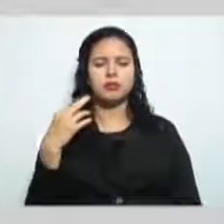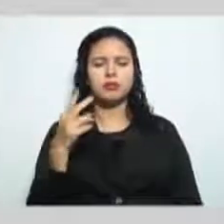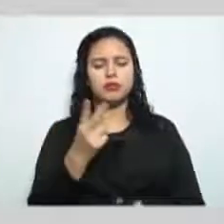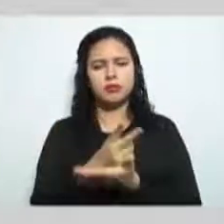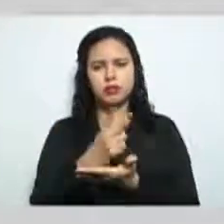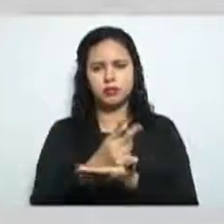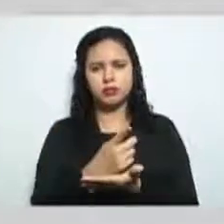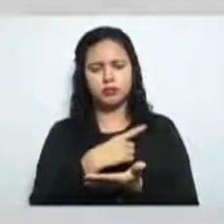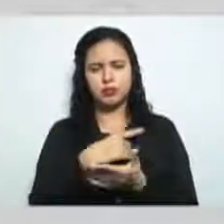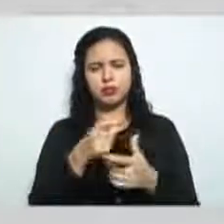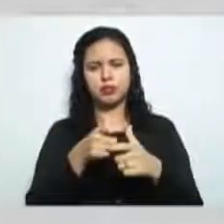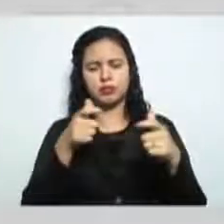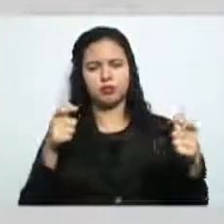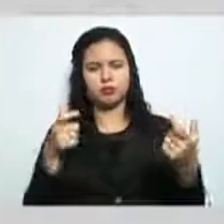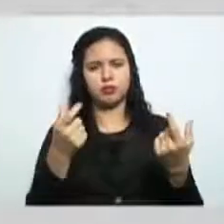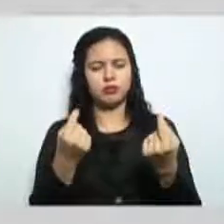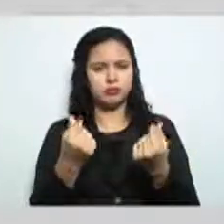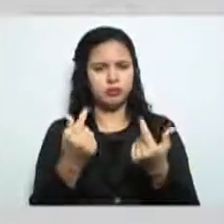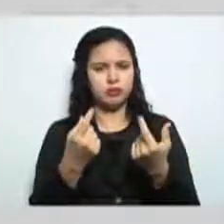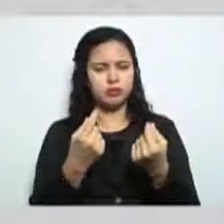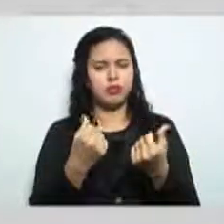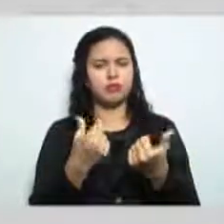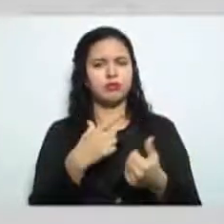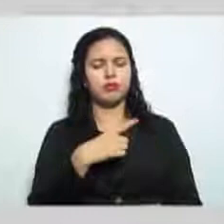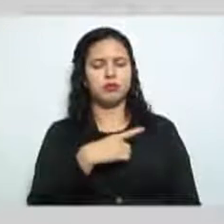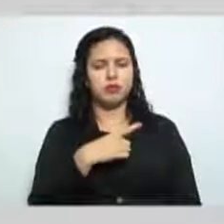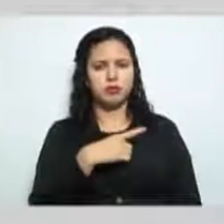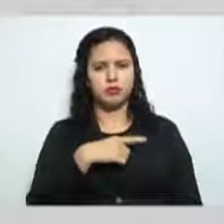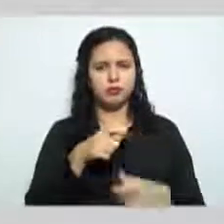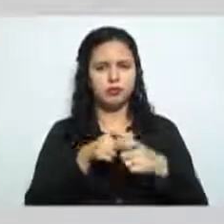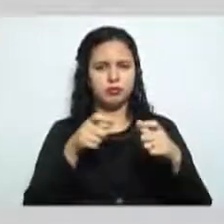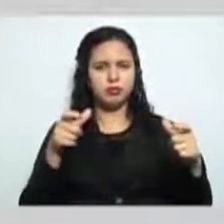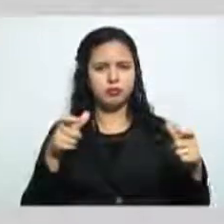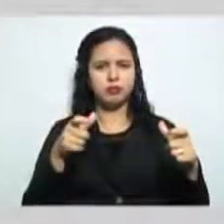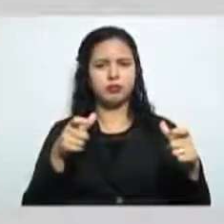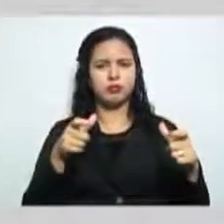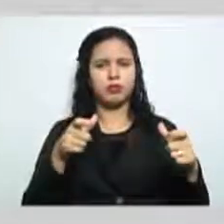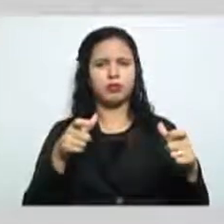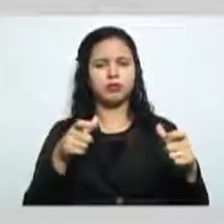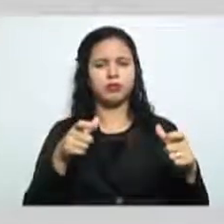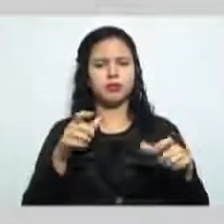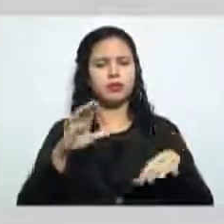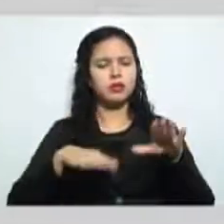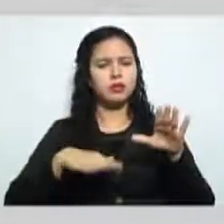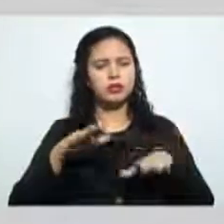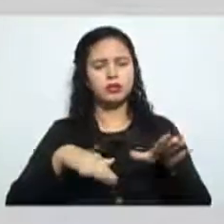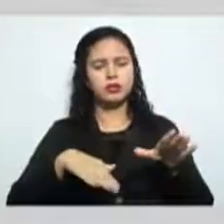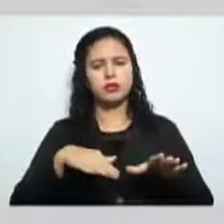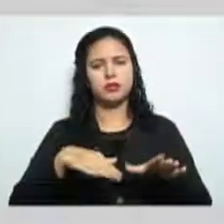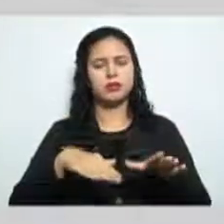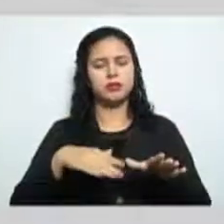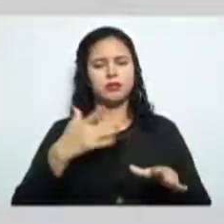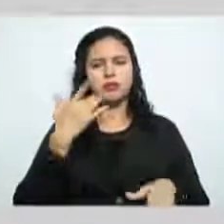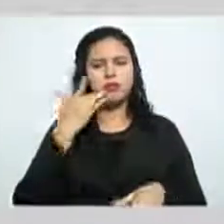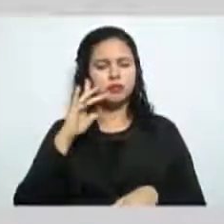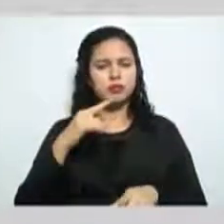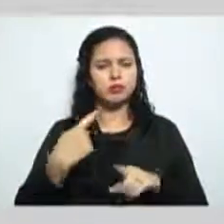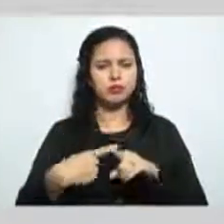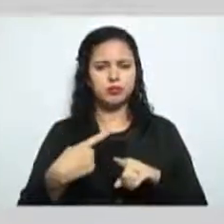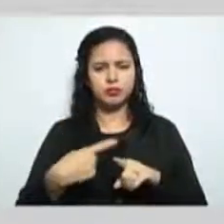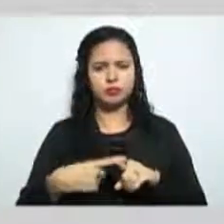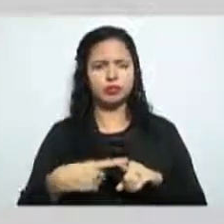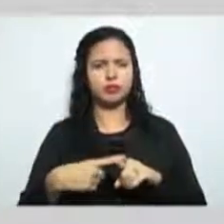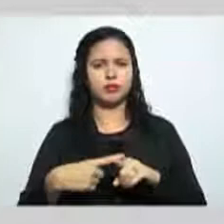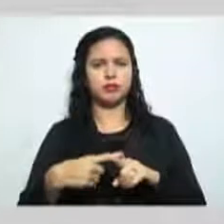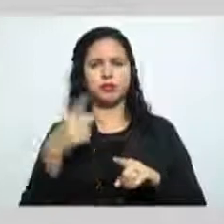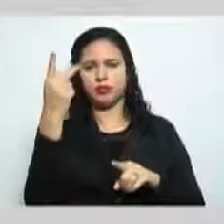tem crescimento econômico, a gente vai ter um crescimento populacional. Muitas vezes a gente não entende por que uma população